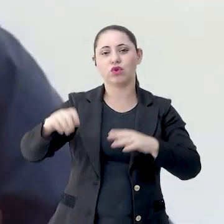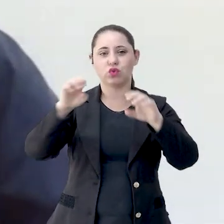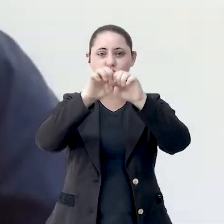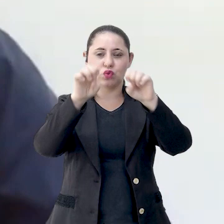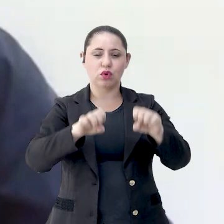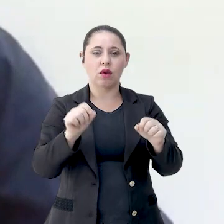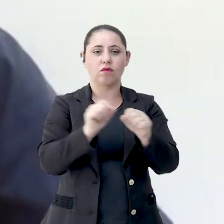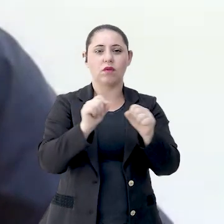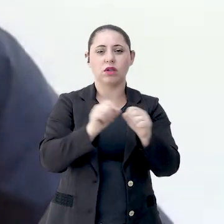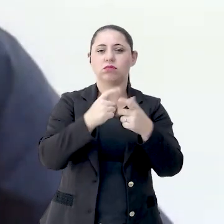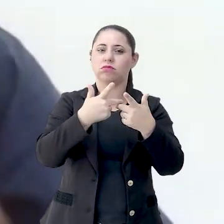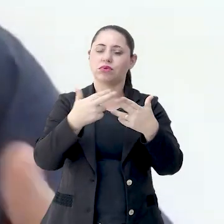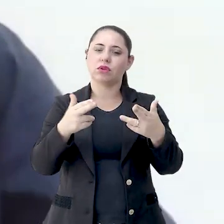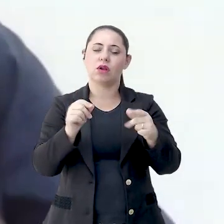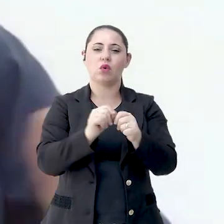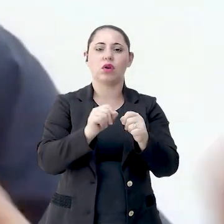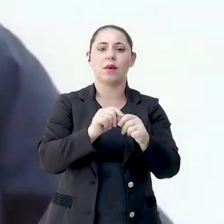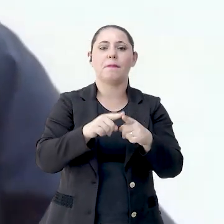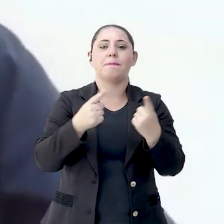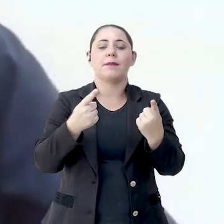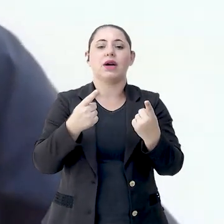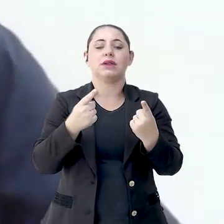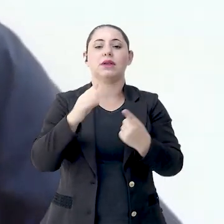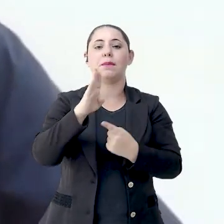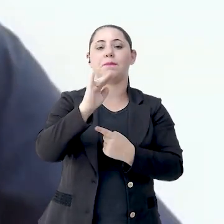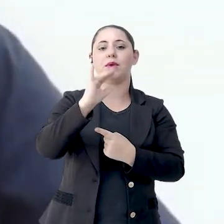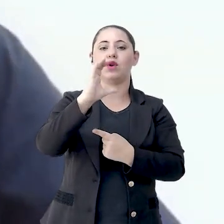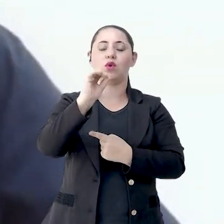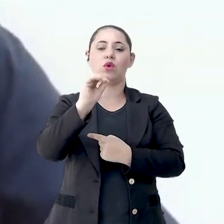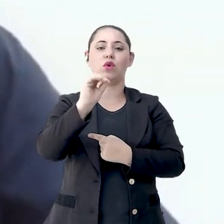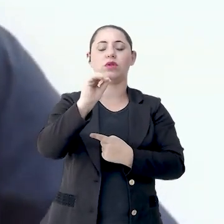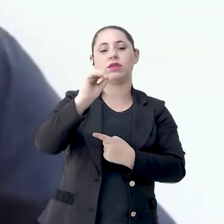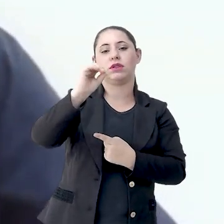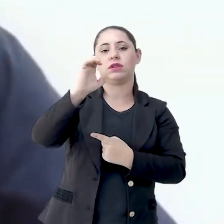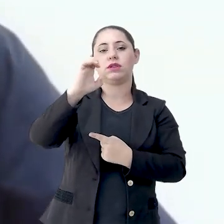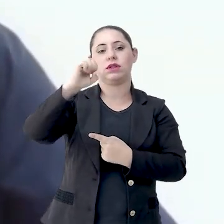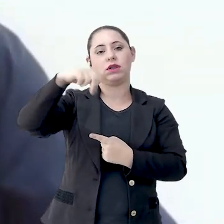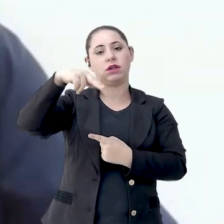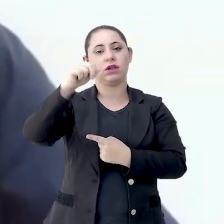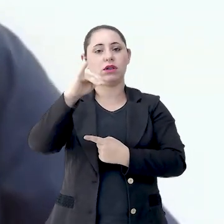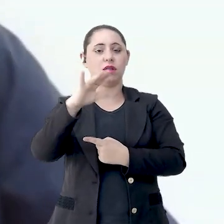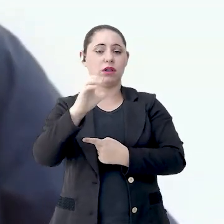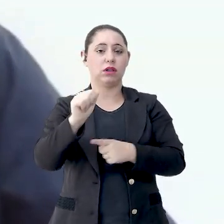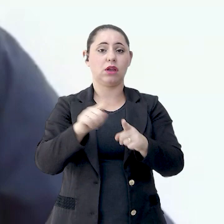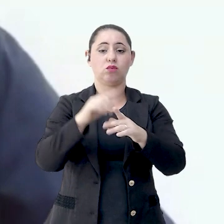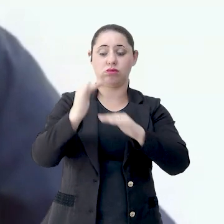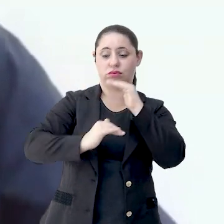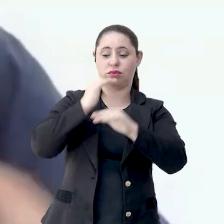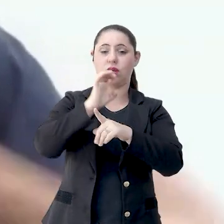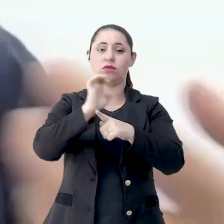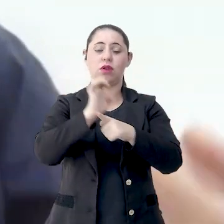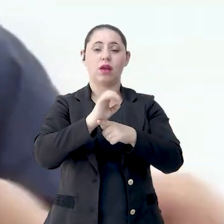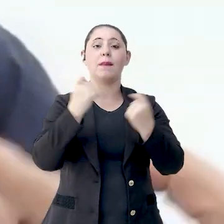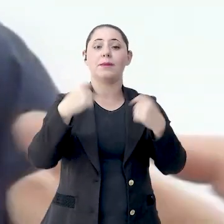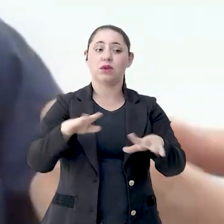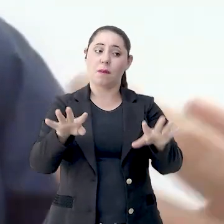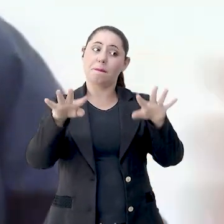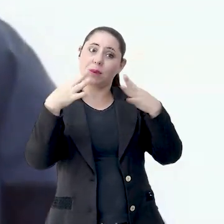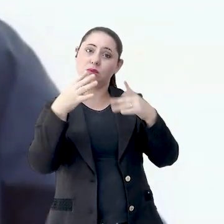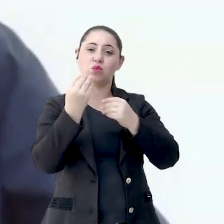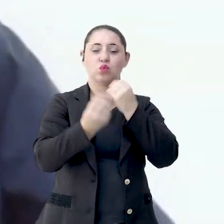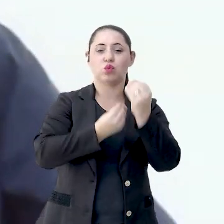Sul. Então ela tem que ser percebida. Todos os municípios que são afetados diretamente, nós já estamos visualizando obras, tanto